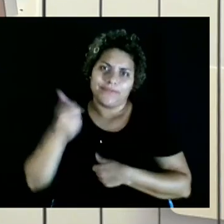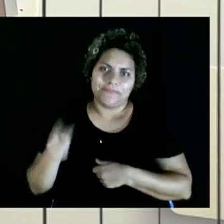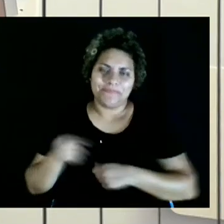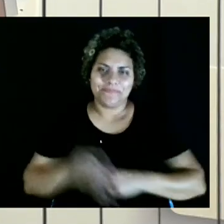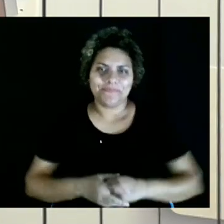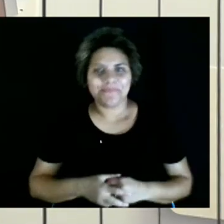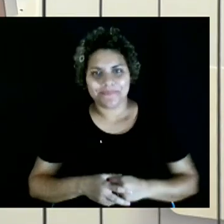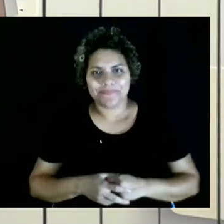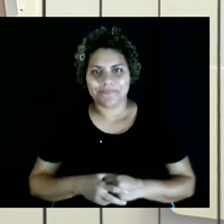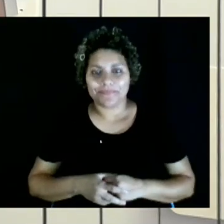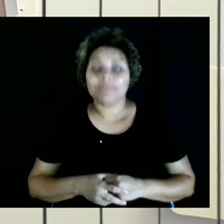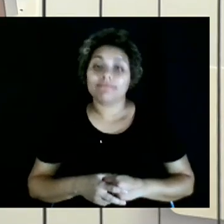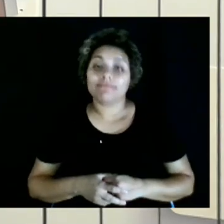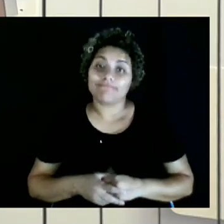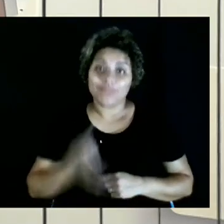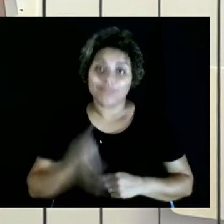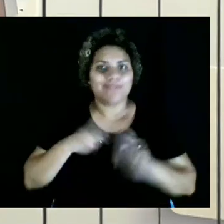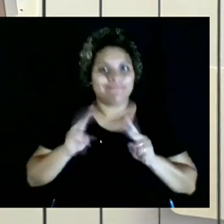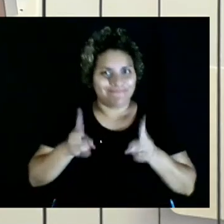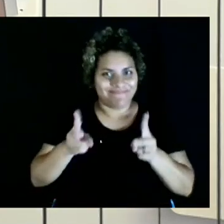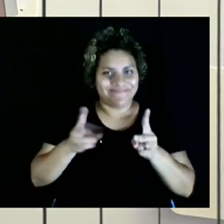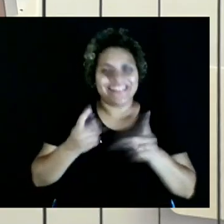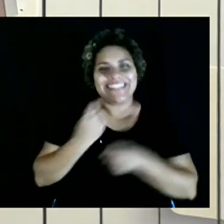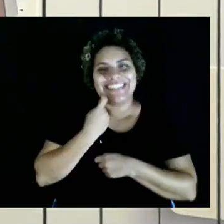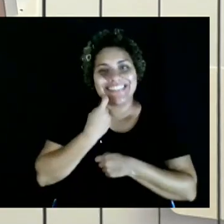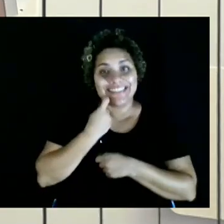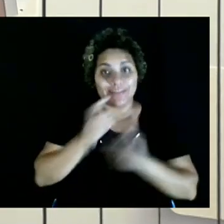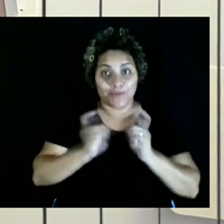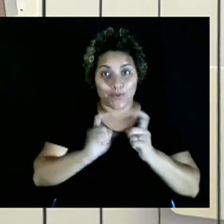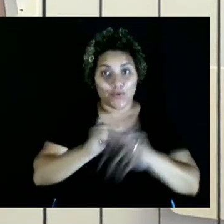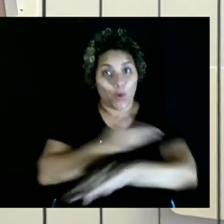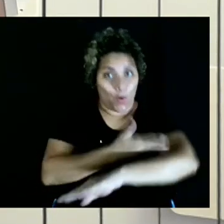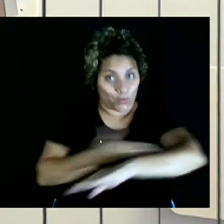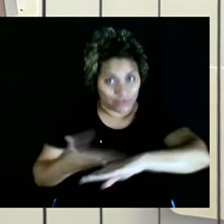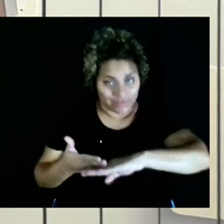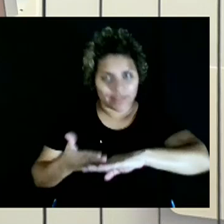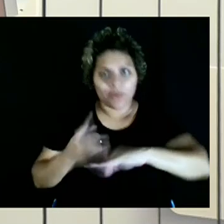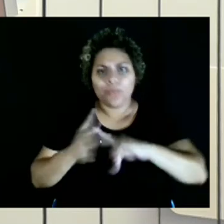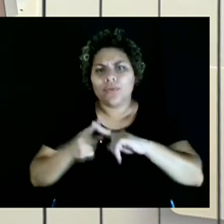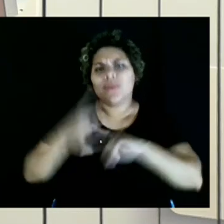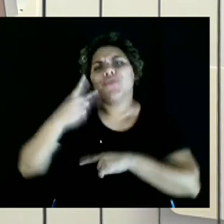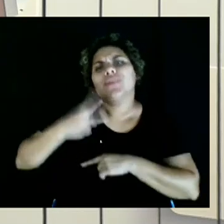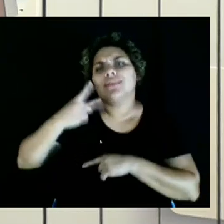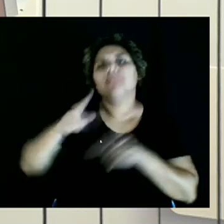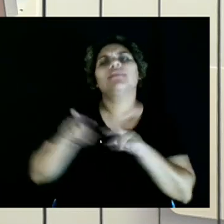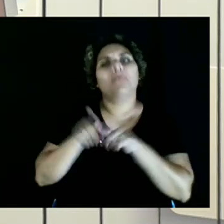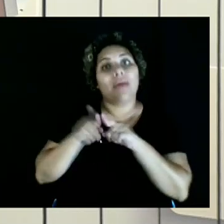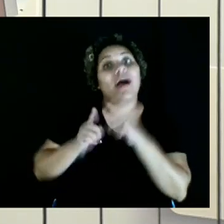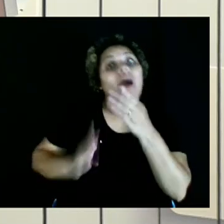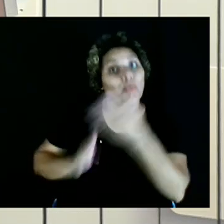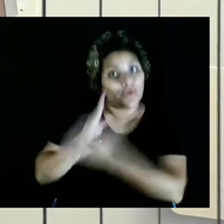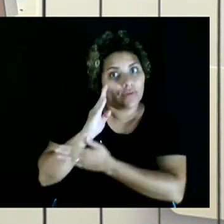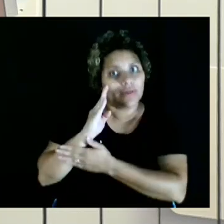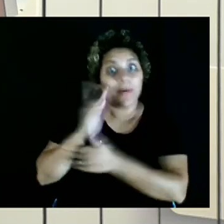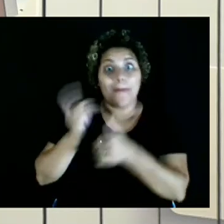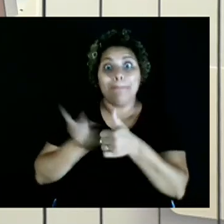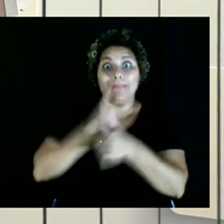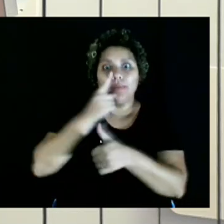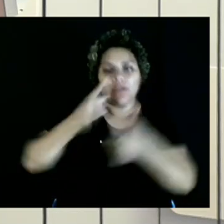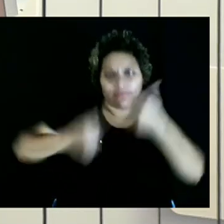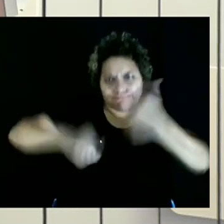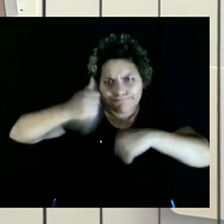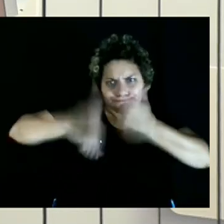A gente segue na sexta reunião ordinária porque os vereadores também aprovaram, mas em primeira análise, a criação do